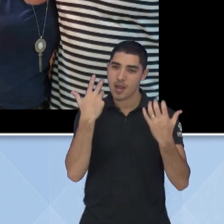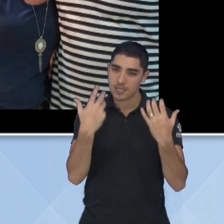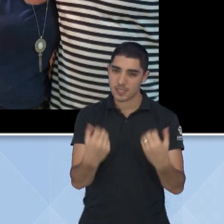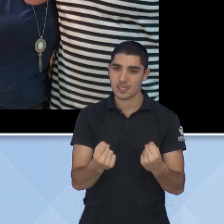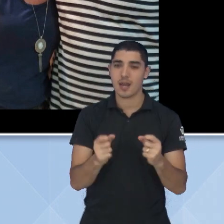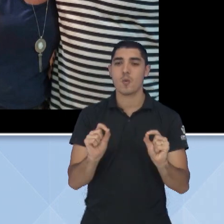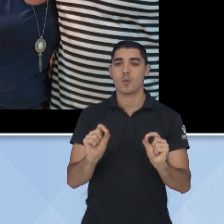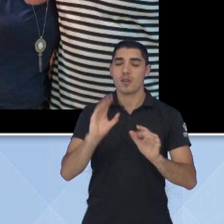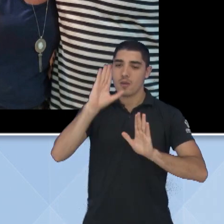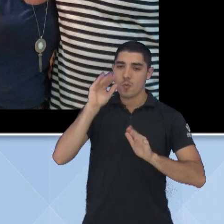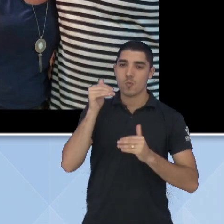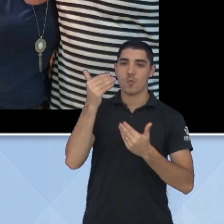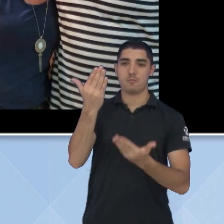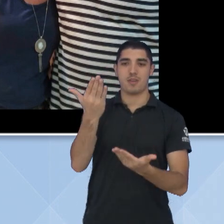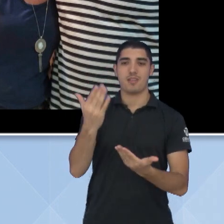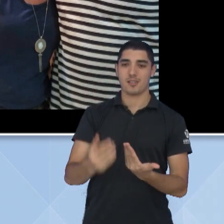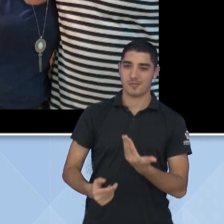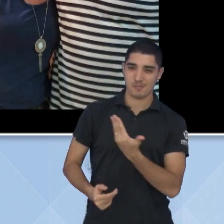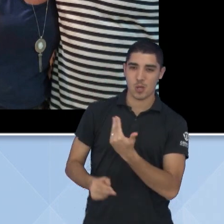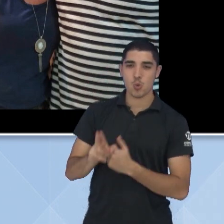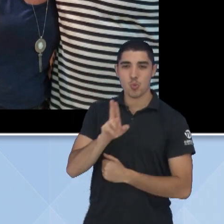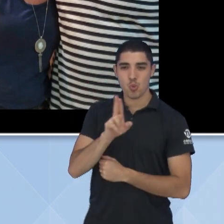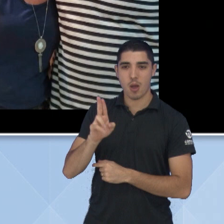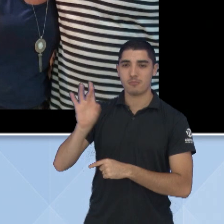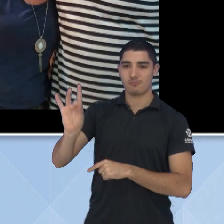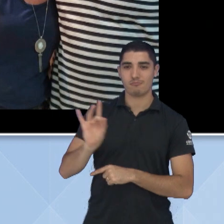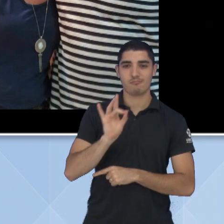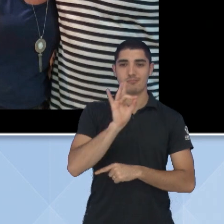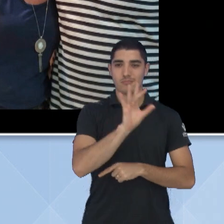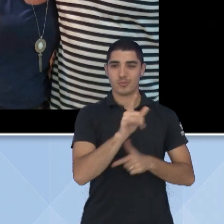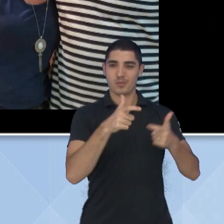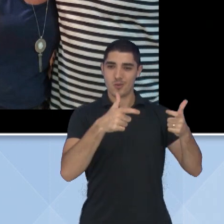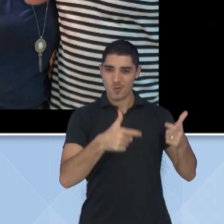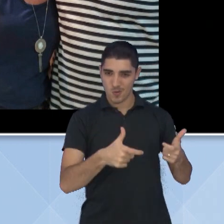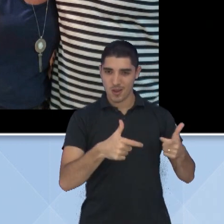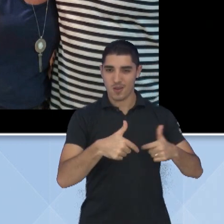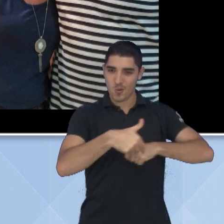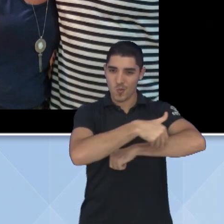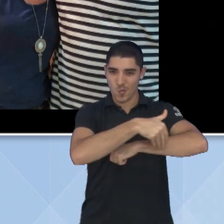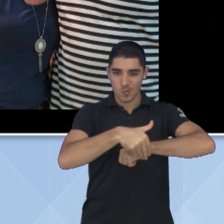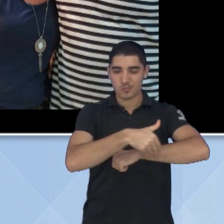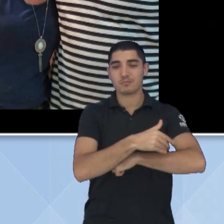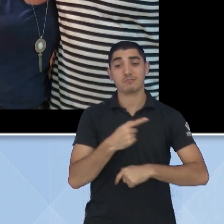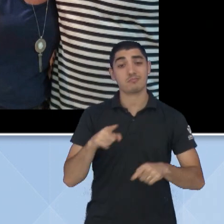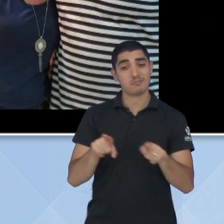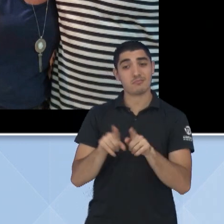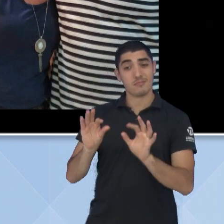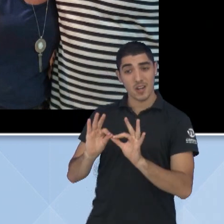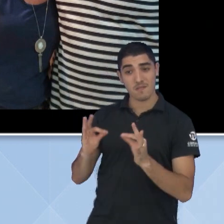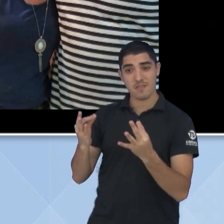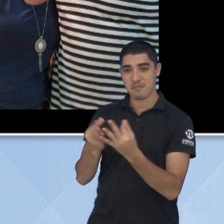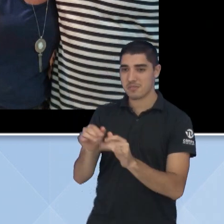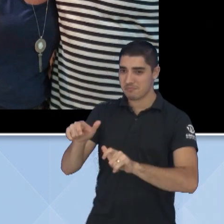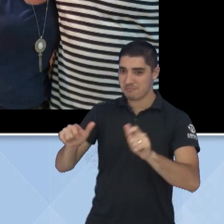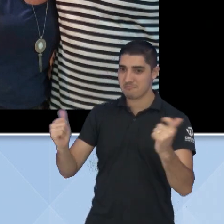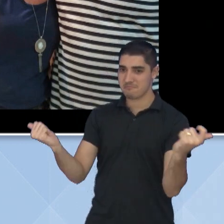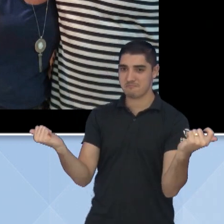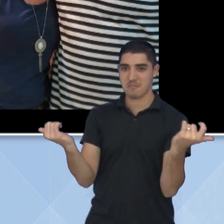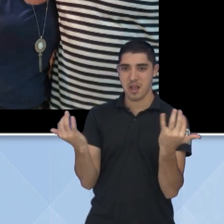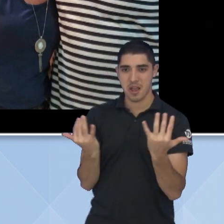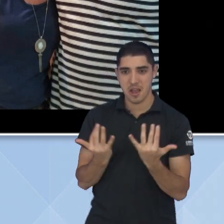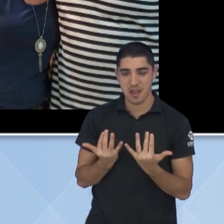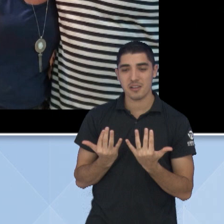essa homenagem, né, e que possamos agraciar, né, os familiares aqui presentes com